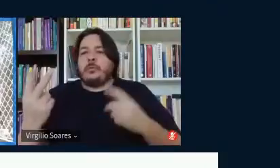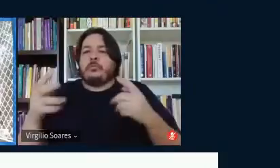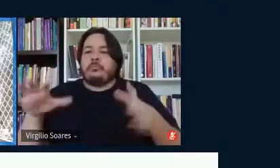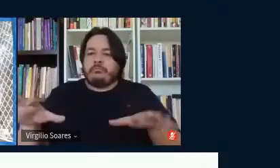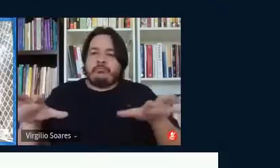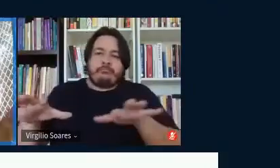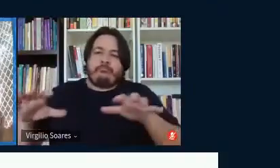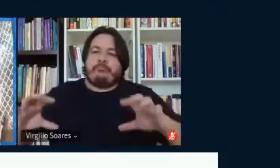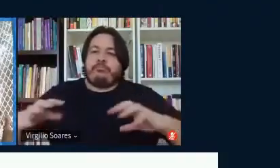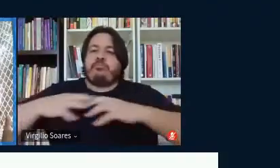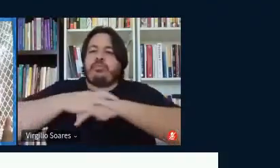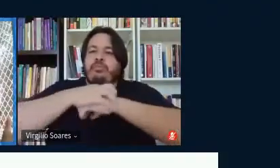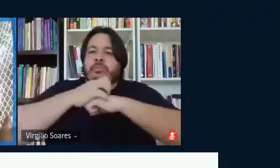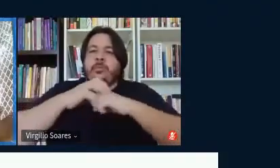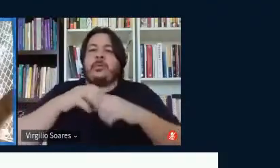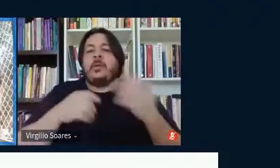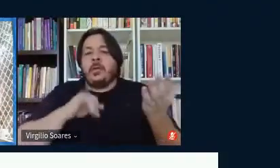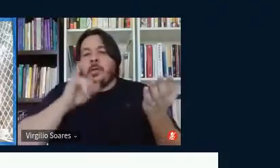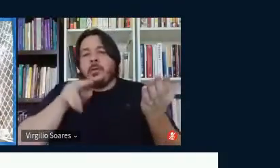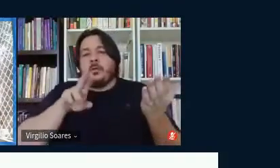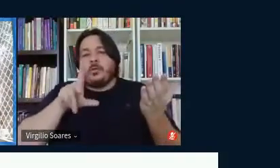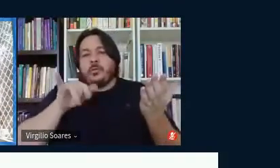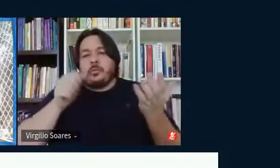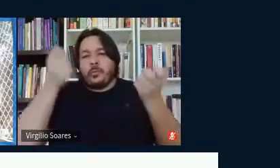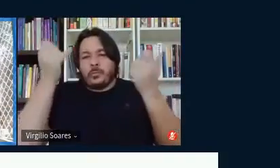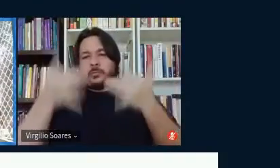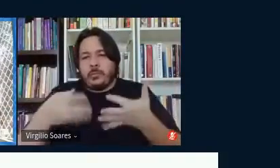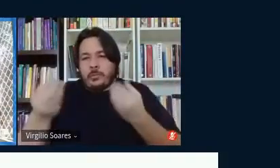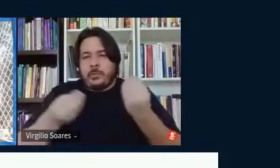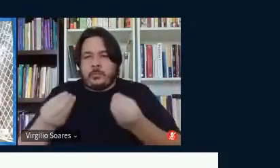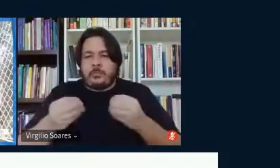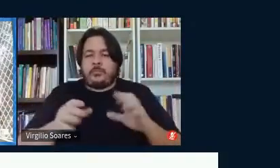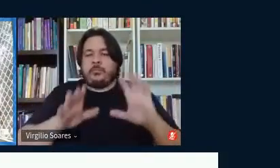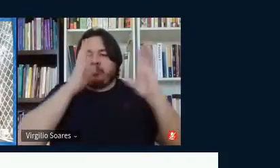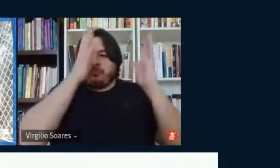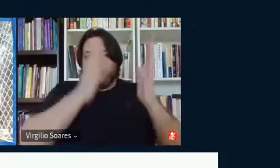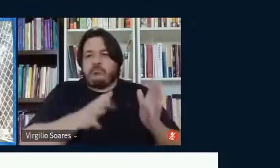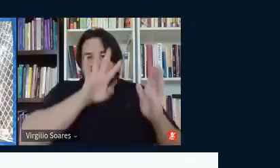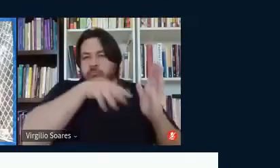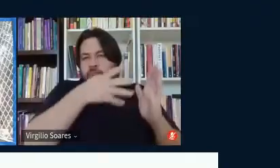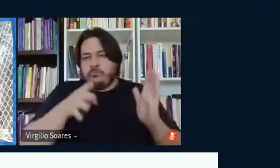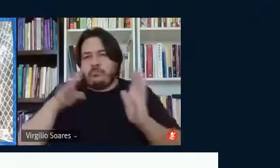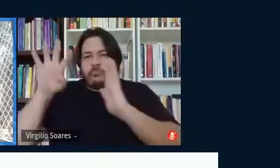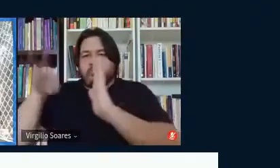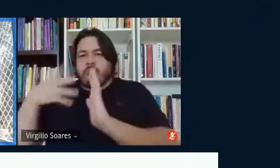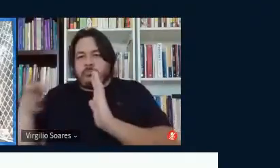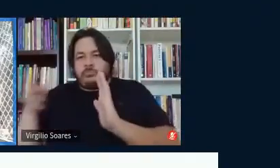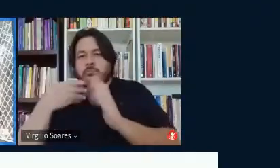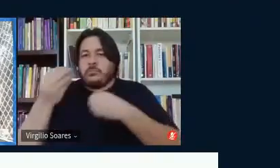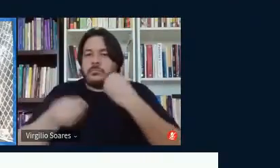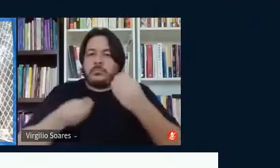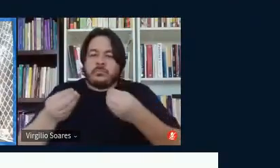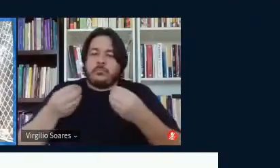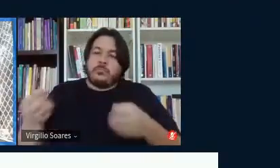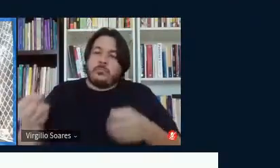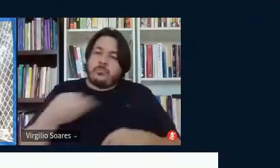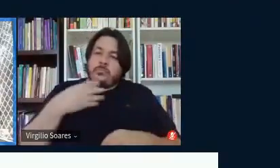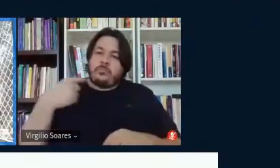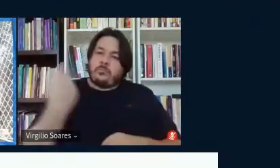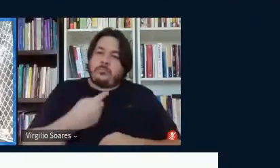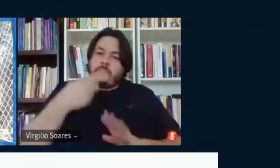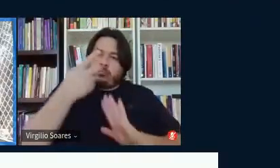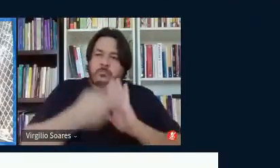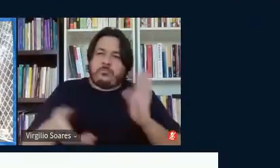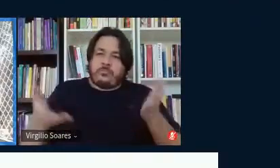passar a palavra para a Júlia, que ela vai, então, mostrar o quadro epidemiológico mais recente e onde é que a gente entra com o nosso projeto